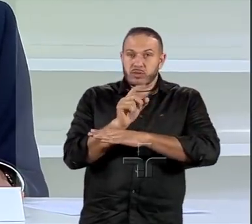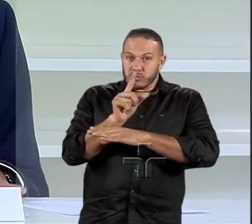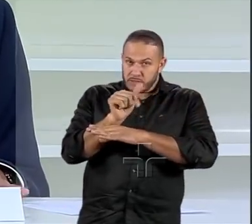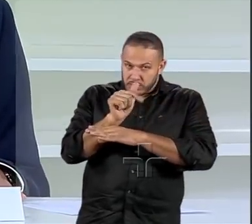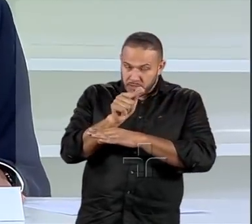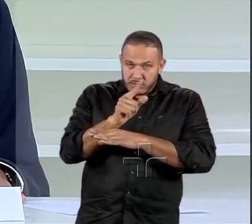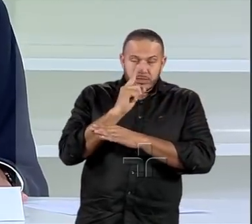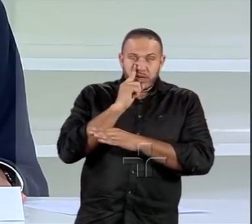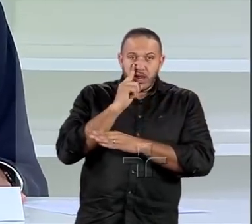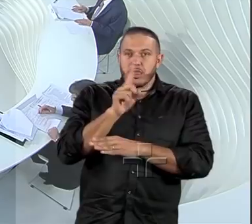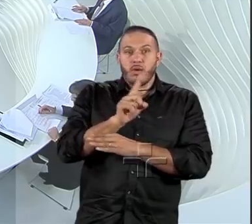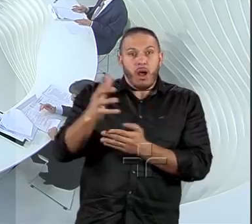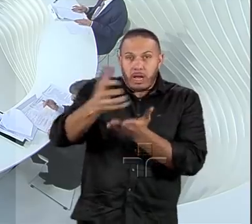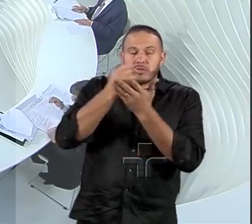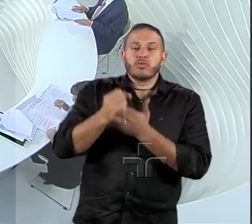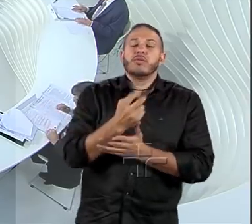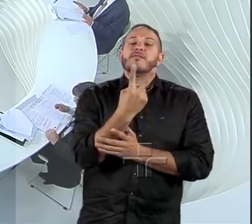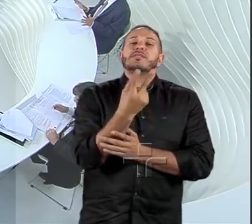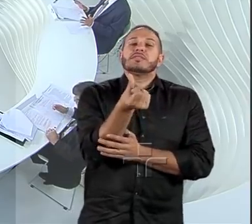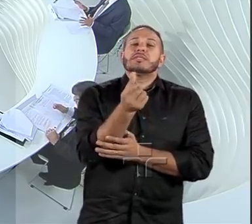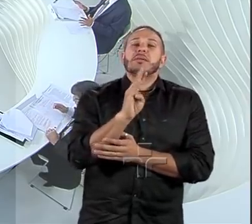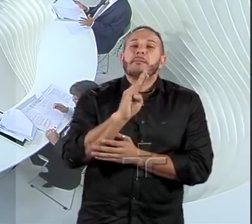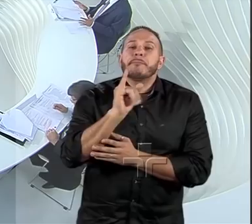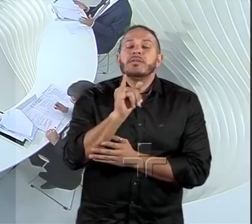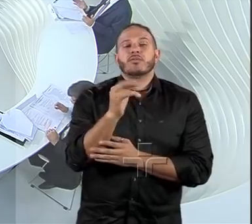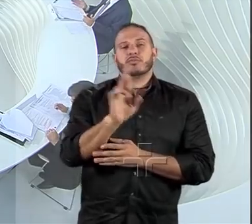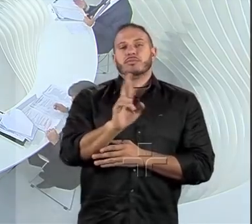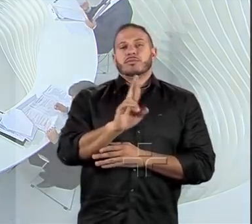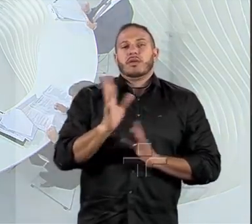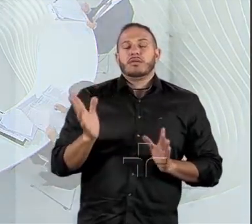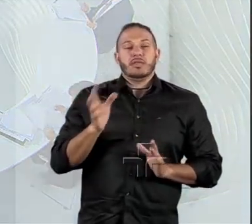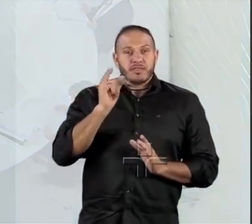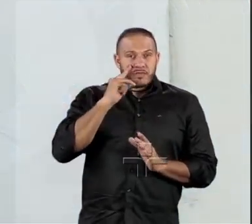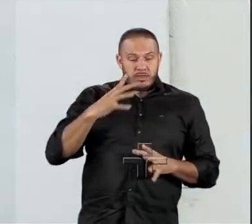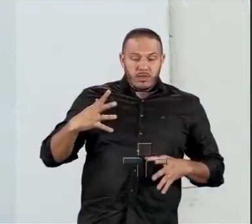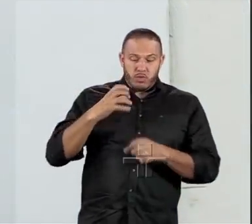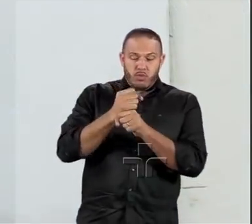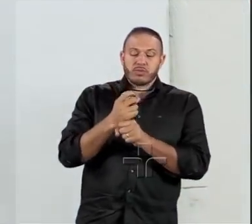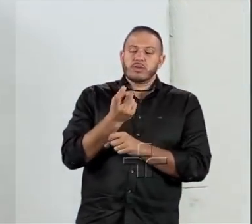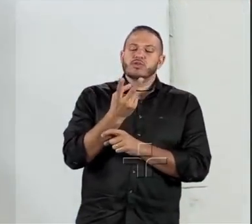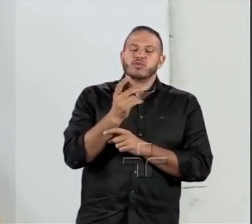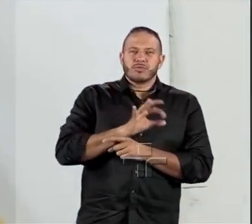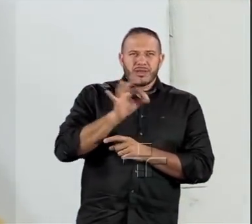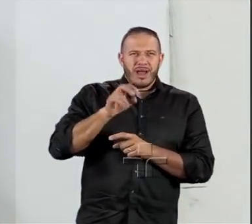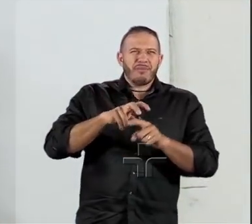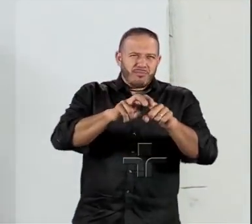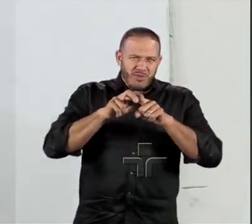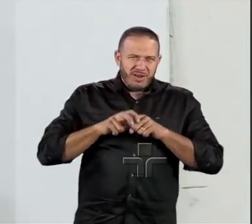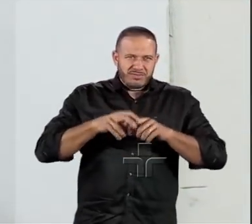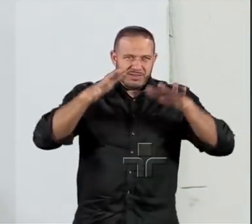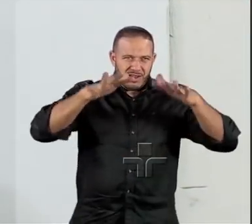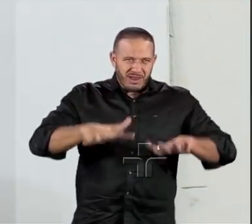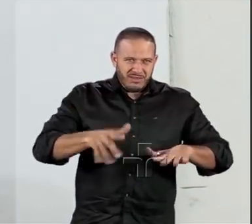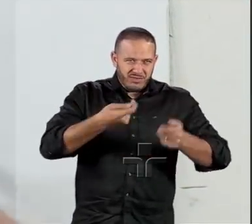26 bilhões de reais. Se nós fizermos a conta de 12%... Por conta da crise, né? Por conta da